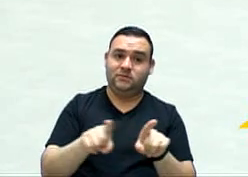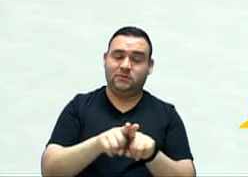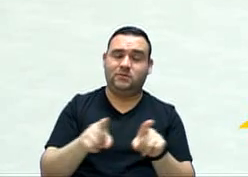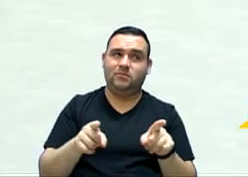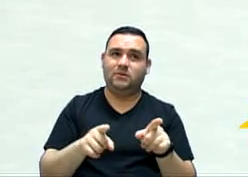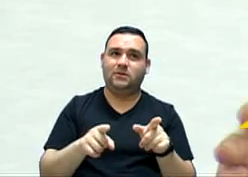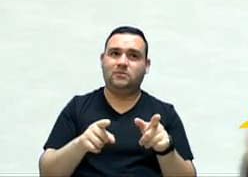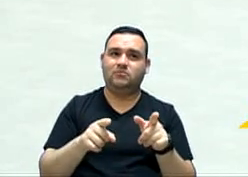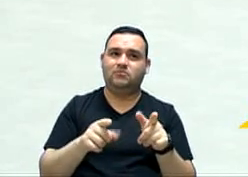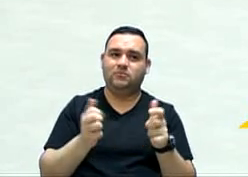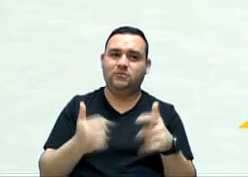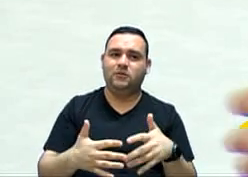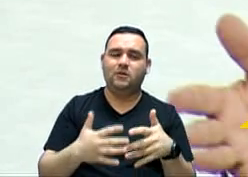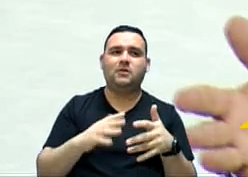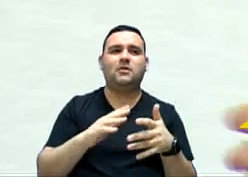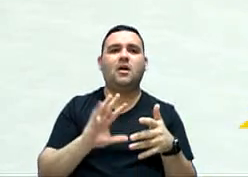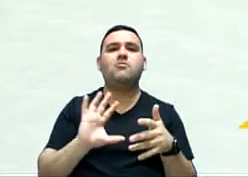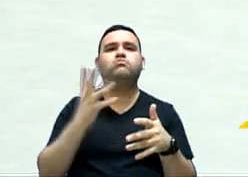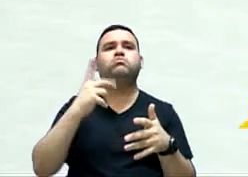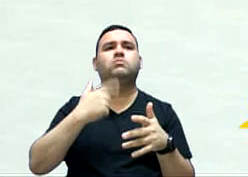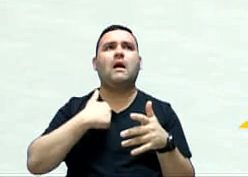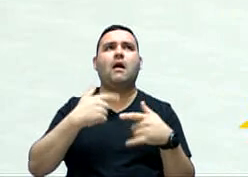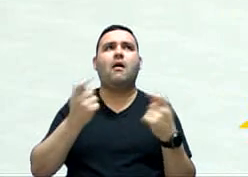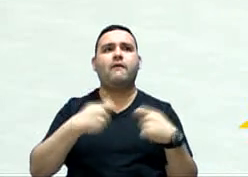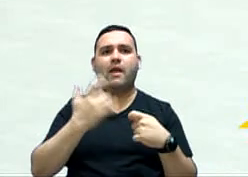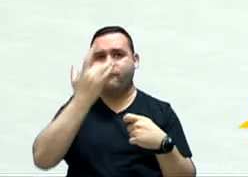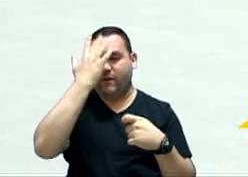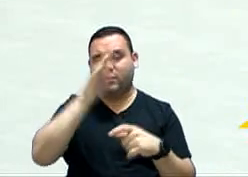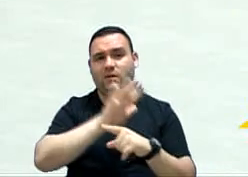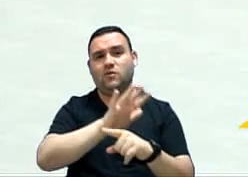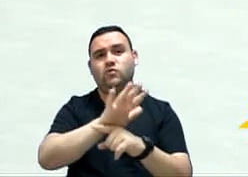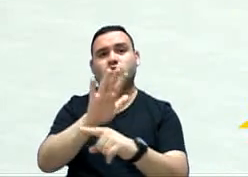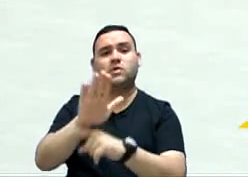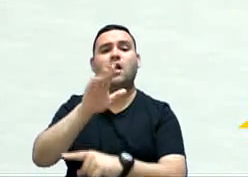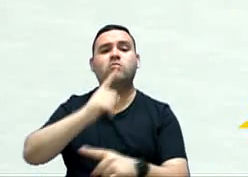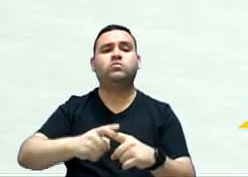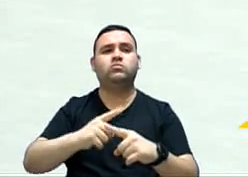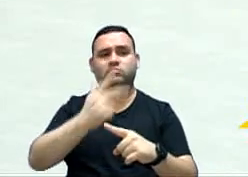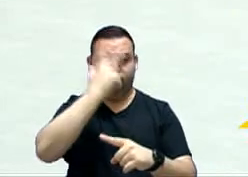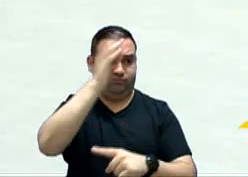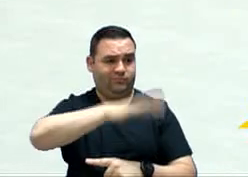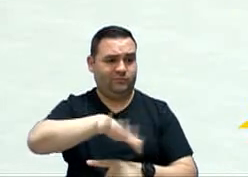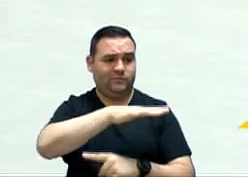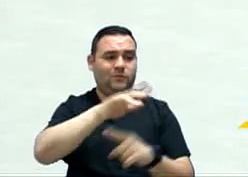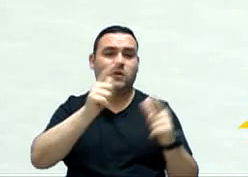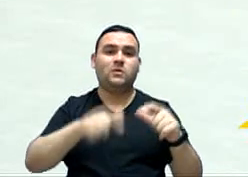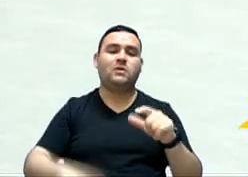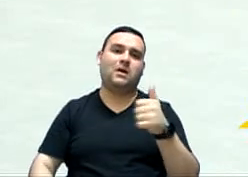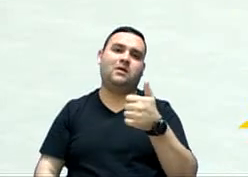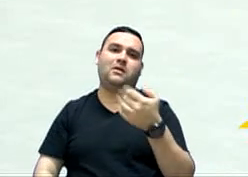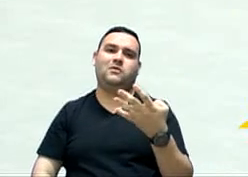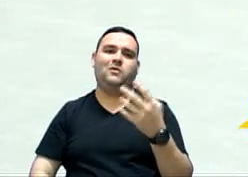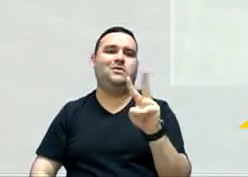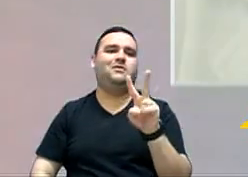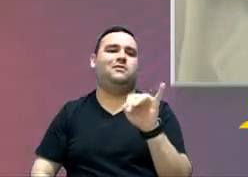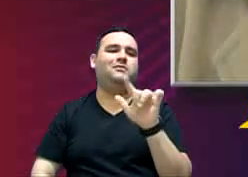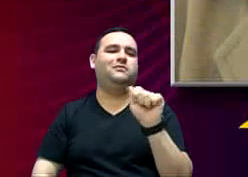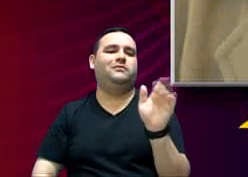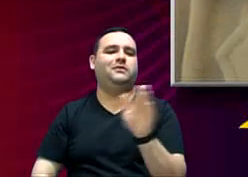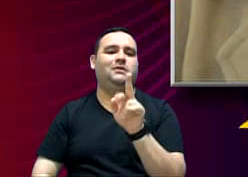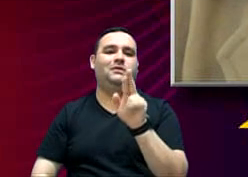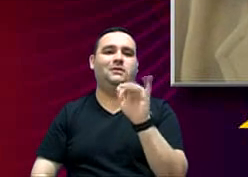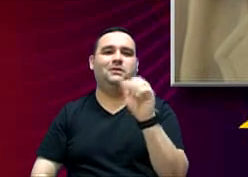dando situações em que eu pudesse facilitar a vida daqueles munícipes da Vila Rica. Né? Sem dúvida. Nós